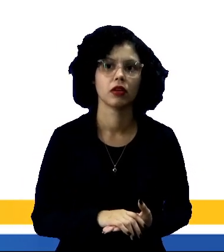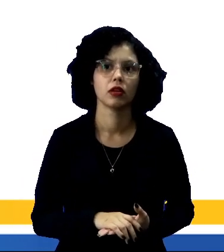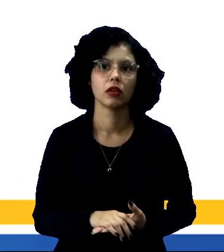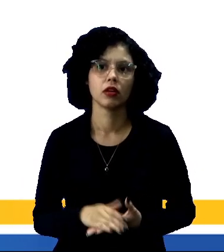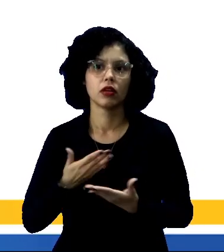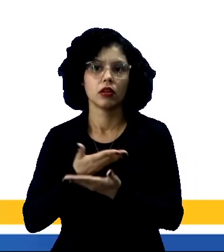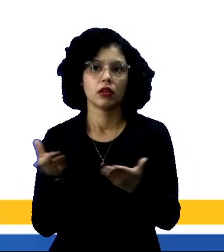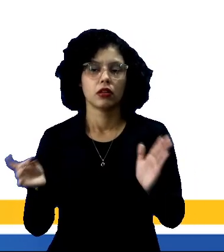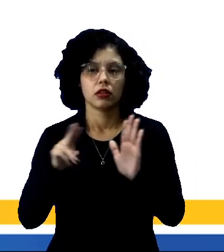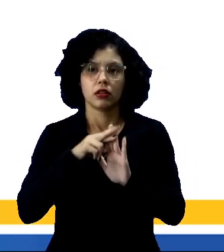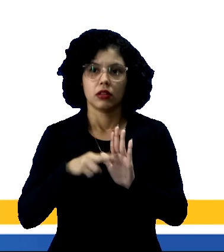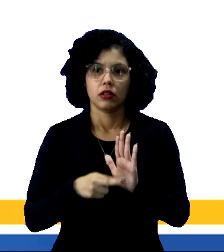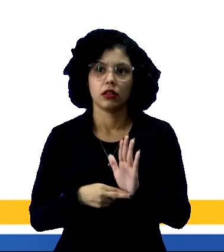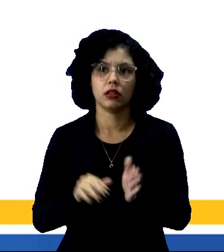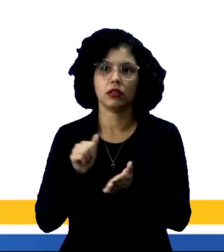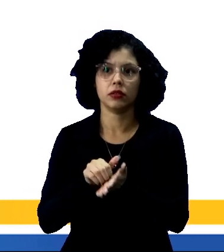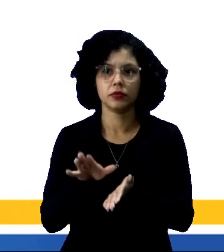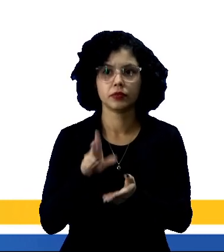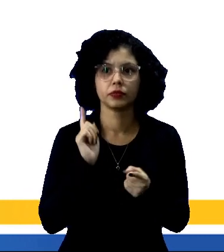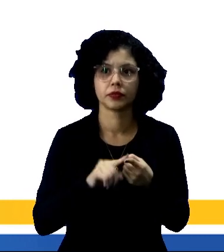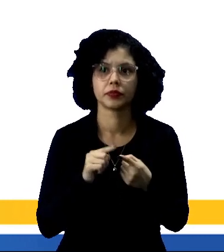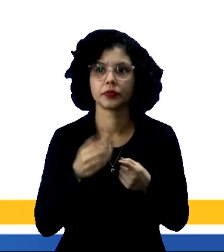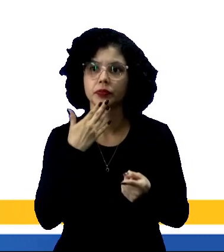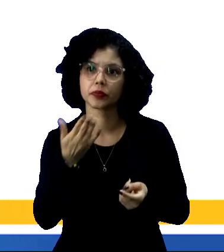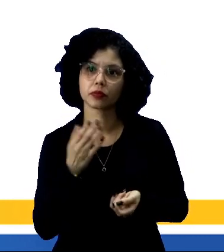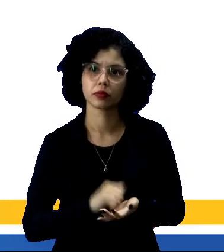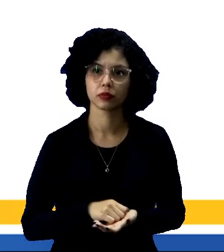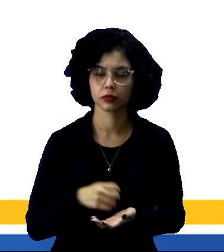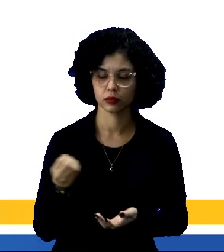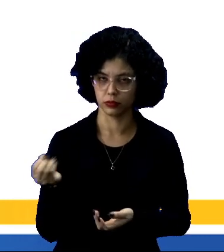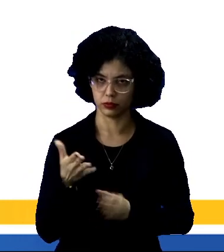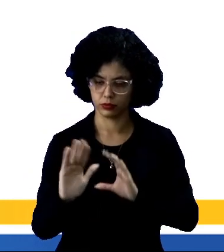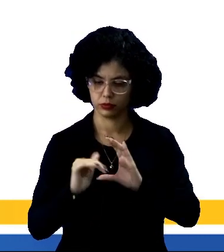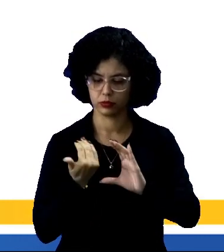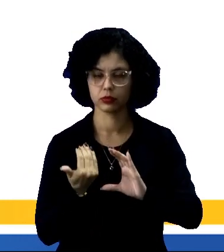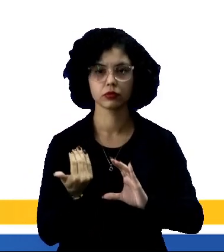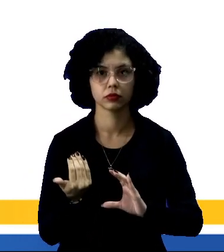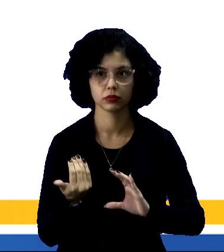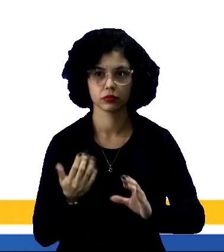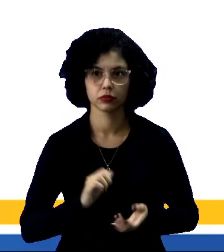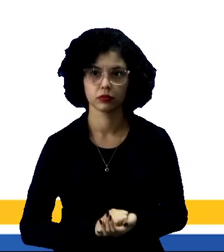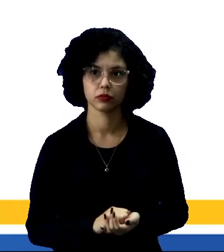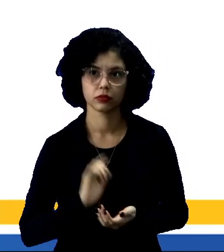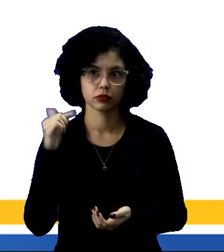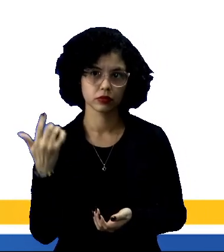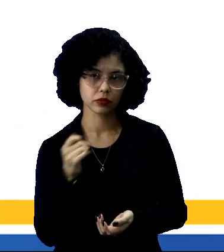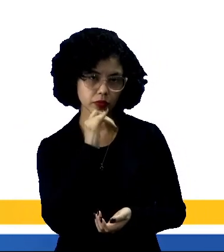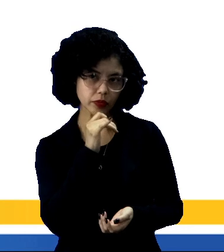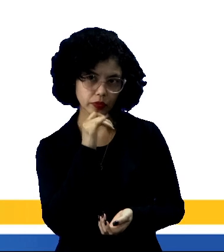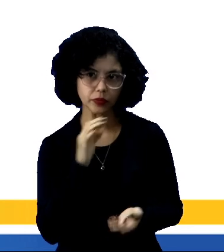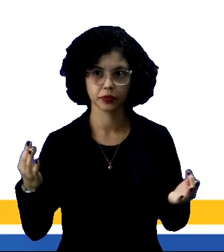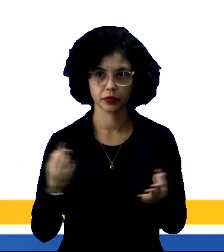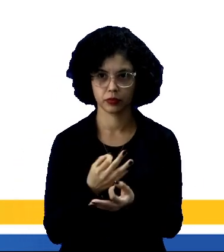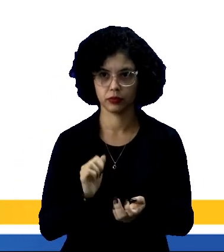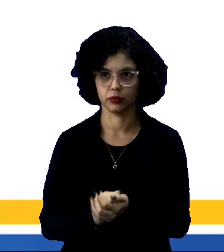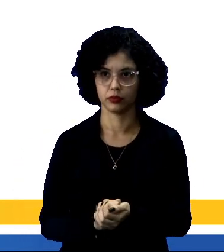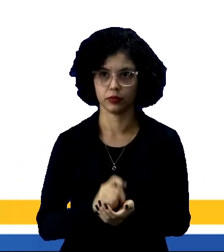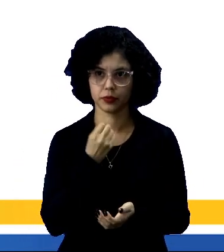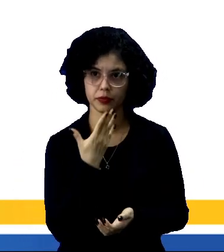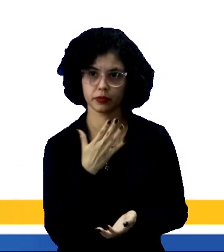Que diante deste fato, recusou o computador e solicitou que fosse enviado a ele outro exemplar em